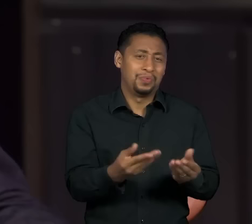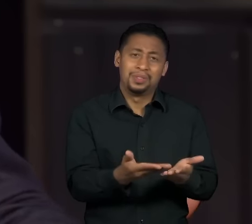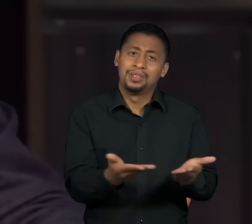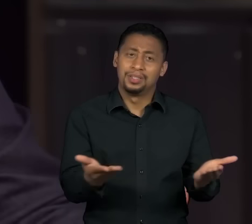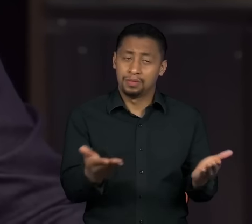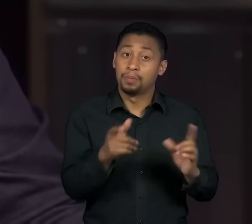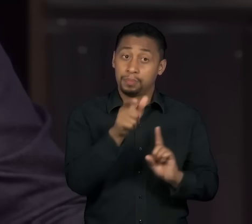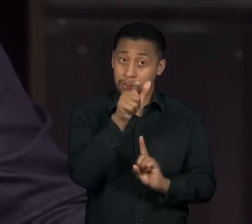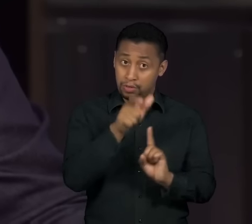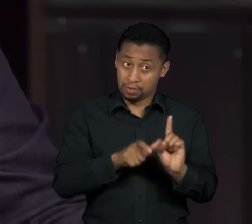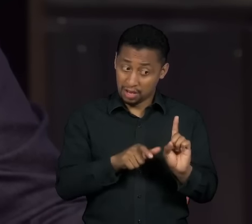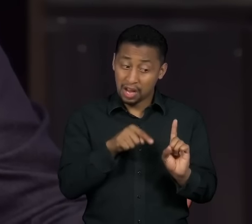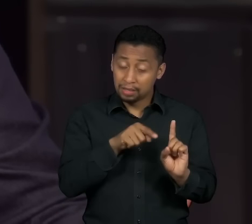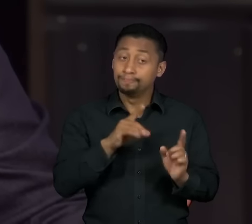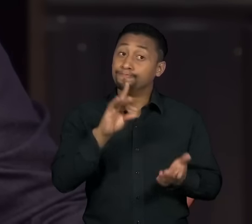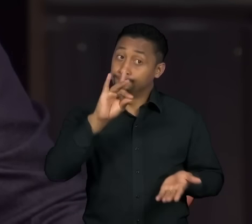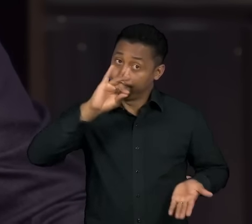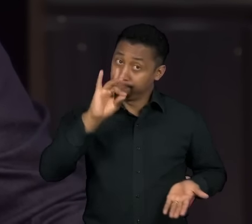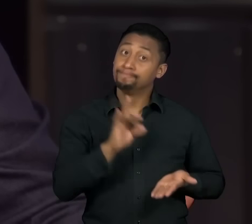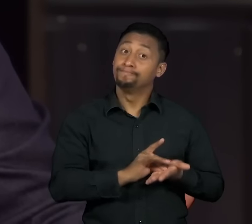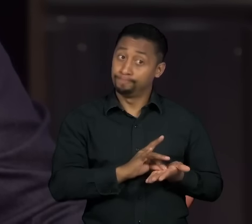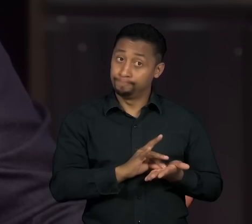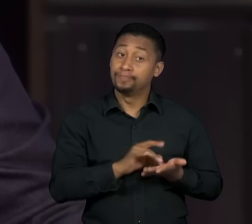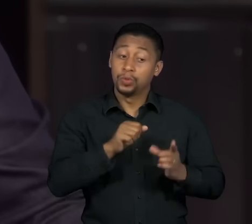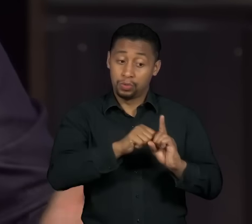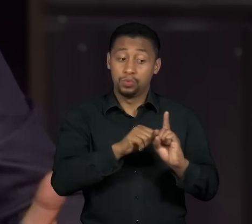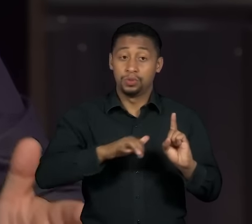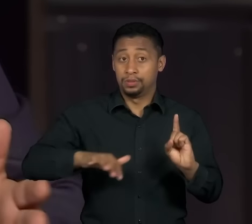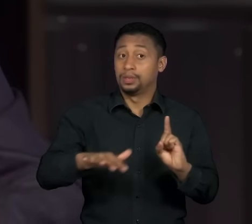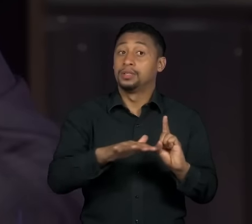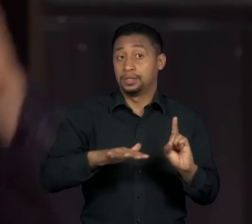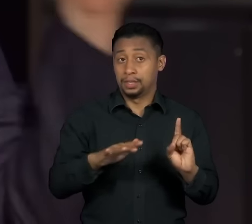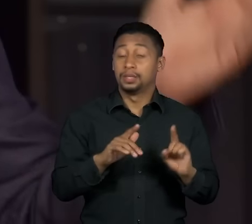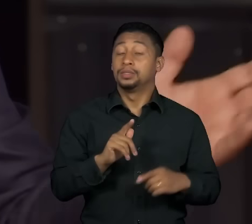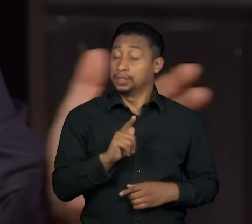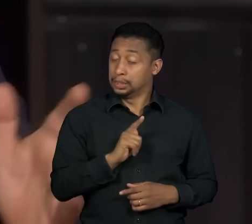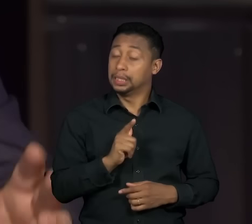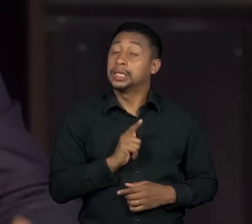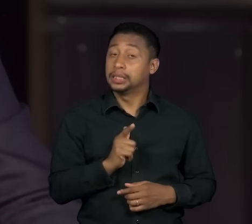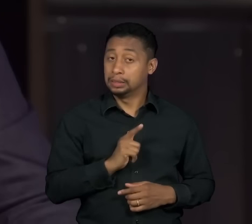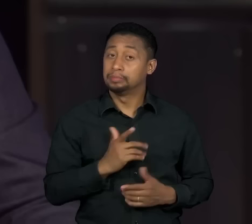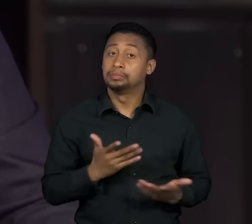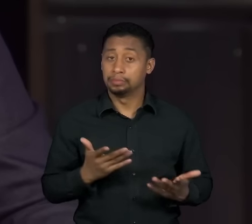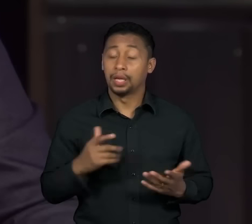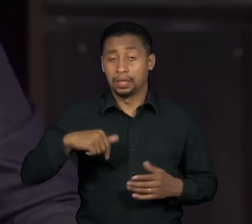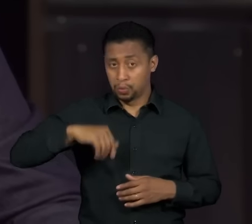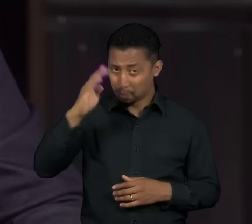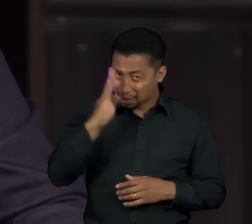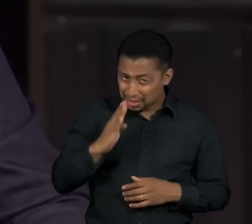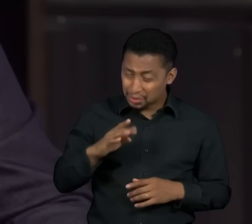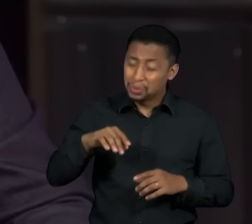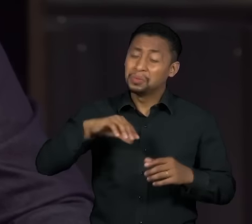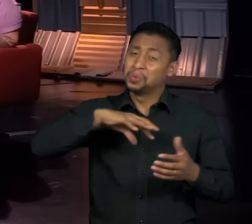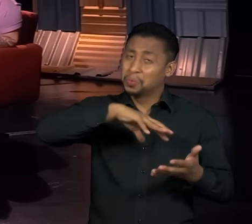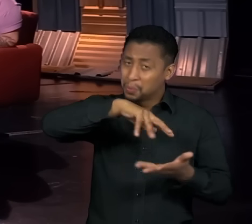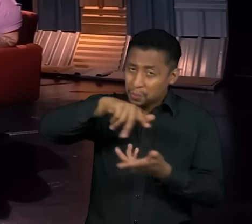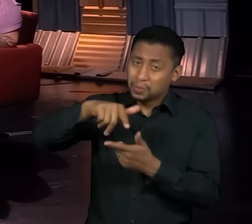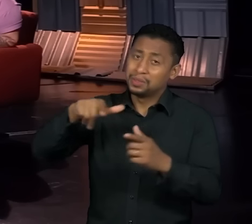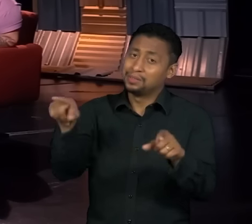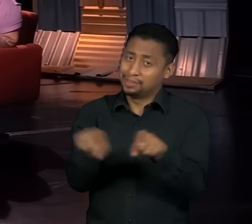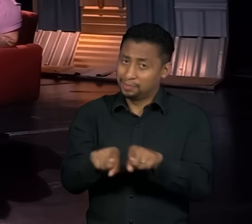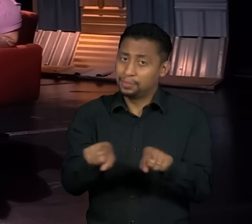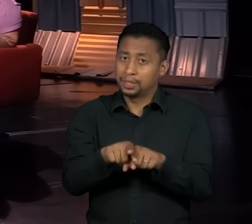que existe Sim, na nossa infelizmente. sociedade brasileira e sociedade mundial mesmo.